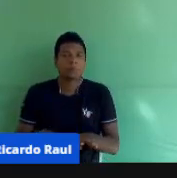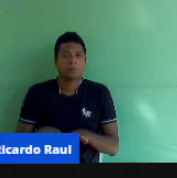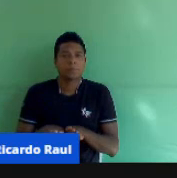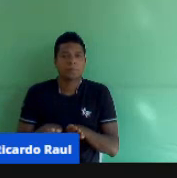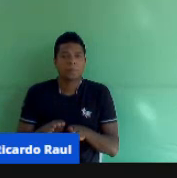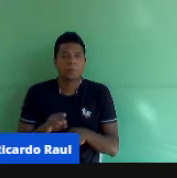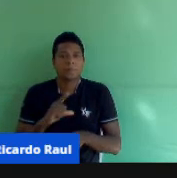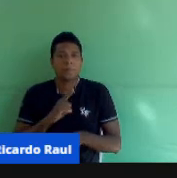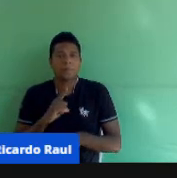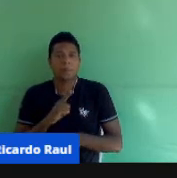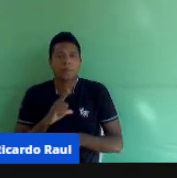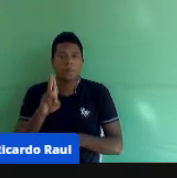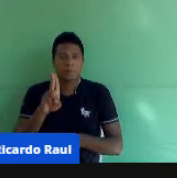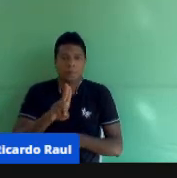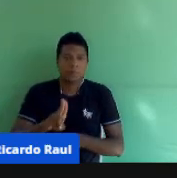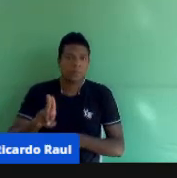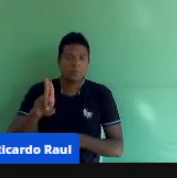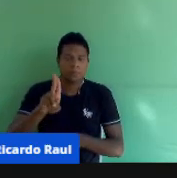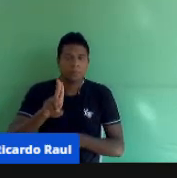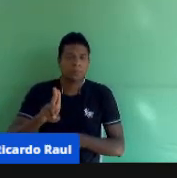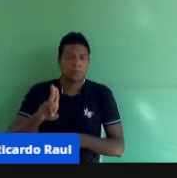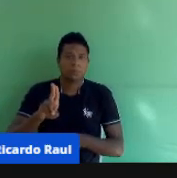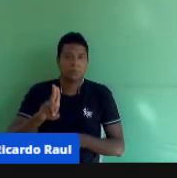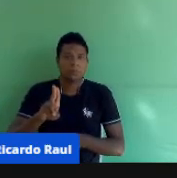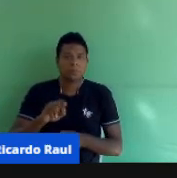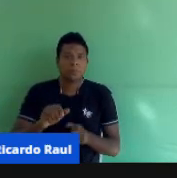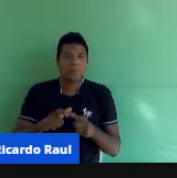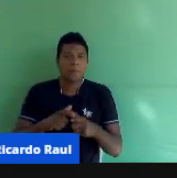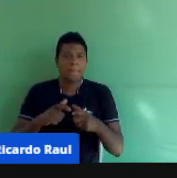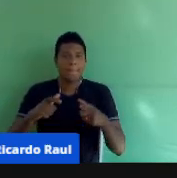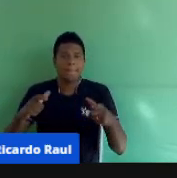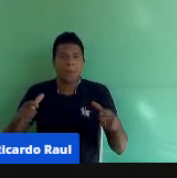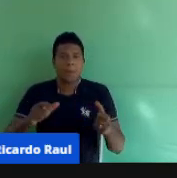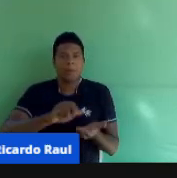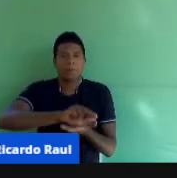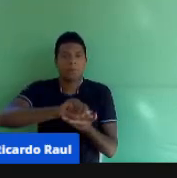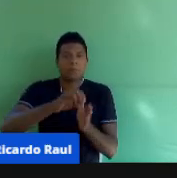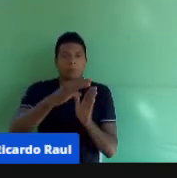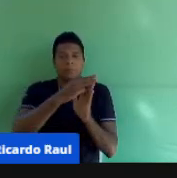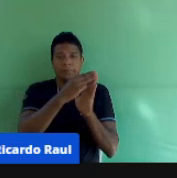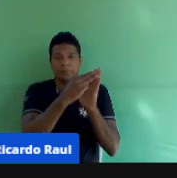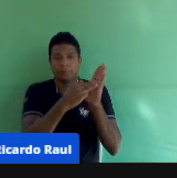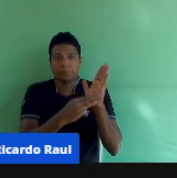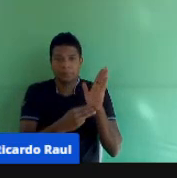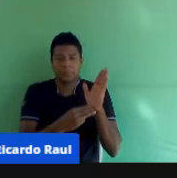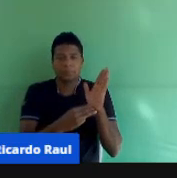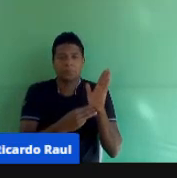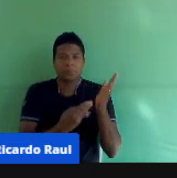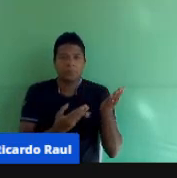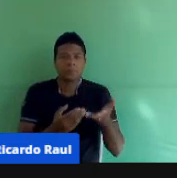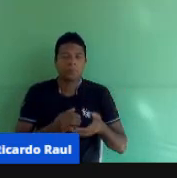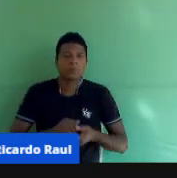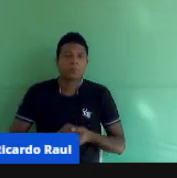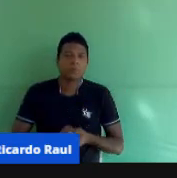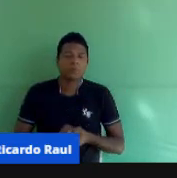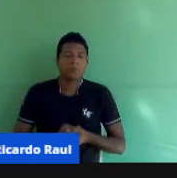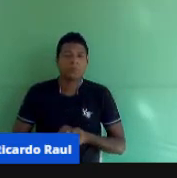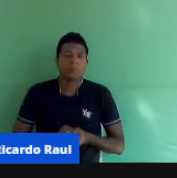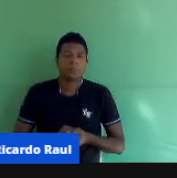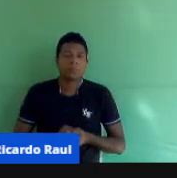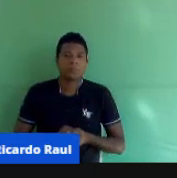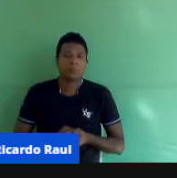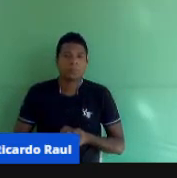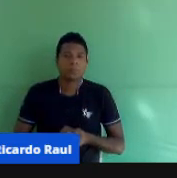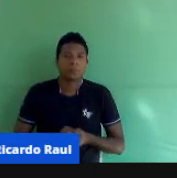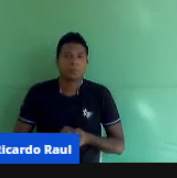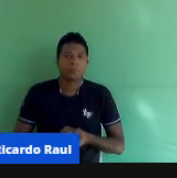a utilização desse recurso, uma maior diversidade metodológica. Então, pessoal, nós estamos no século